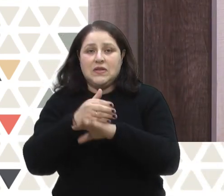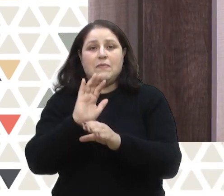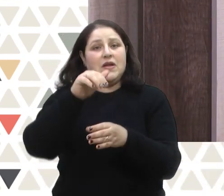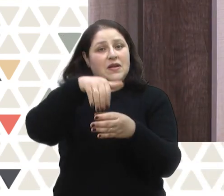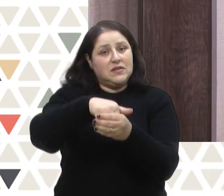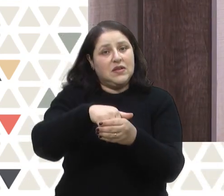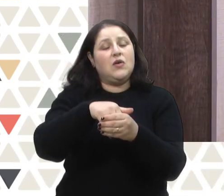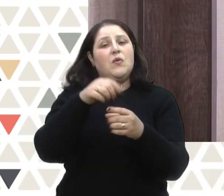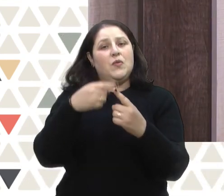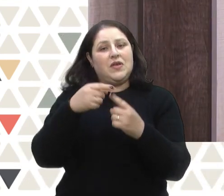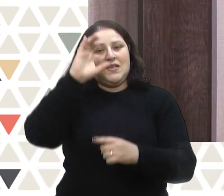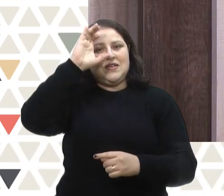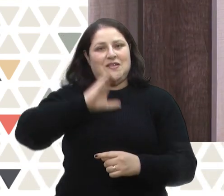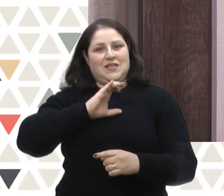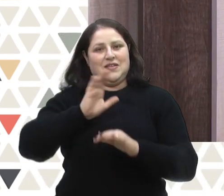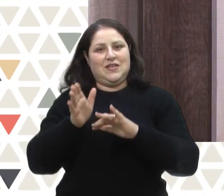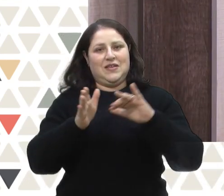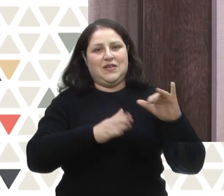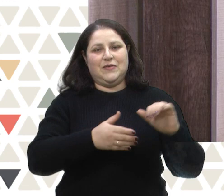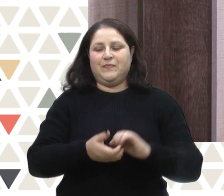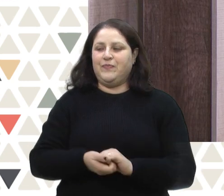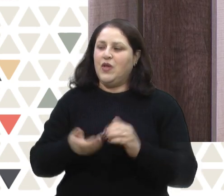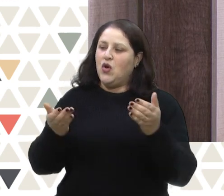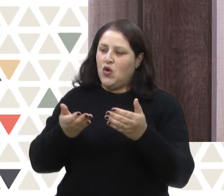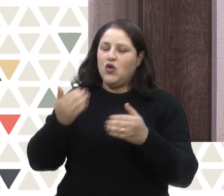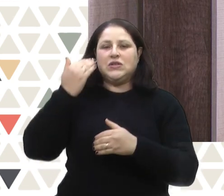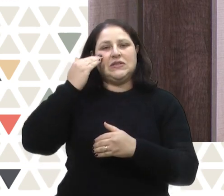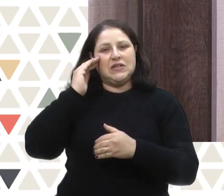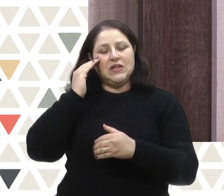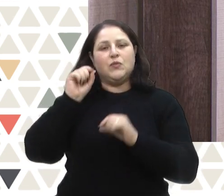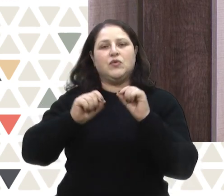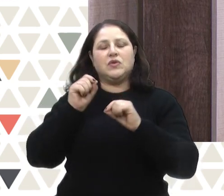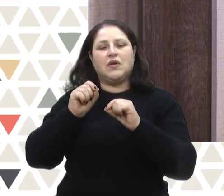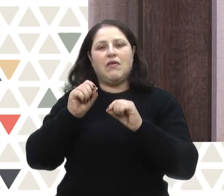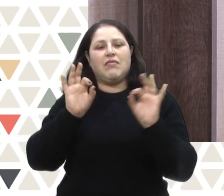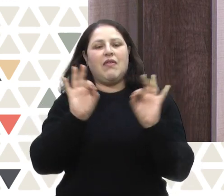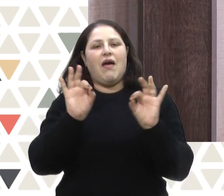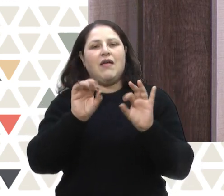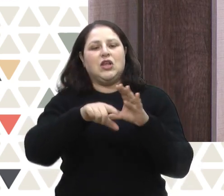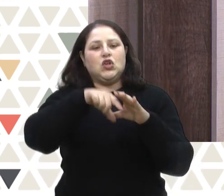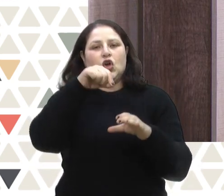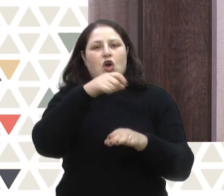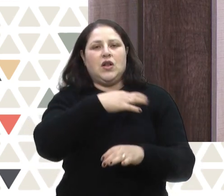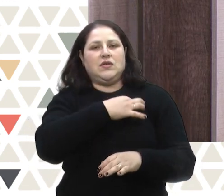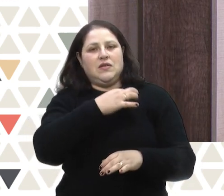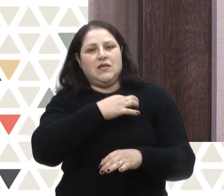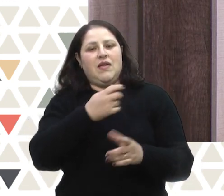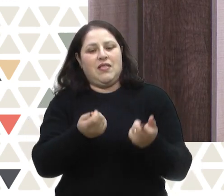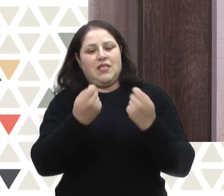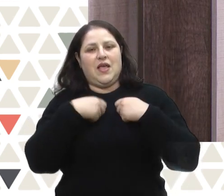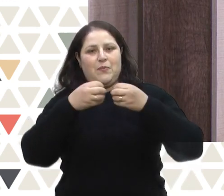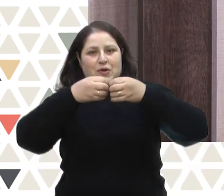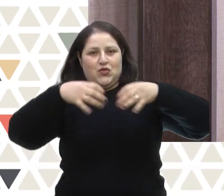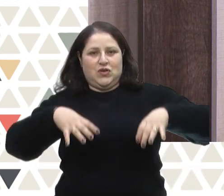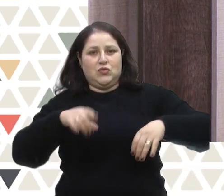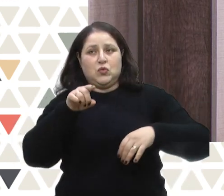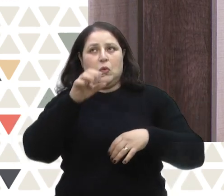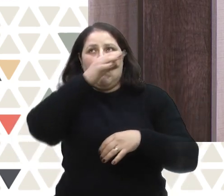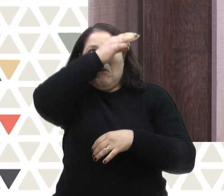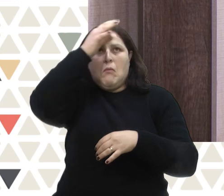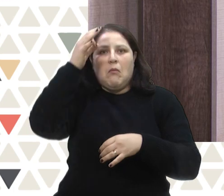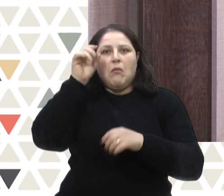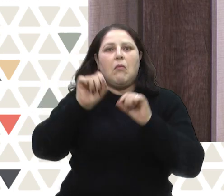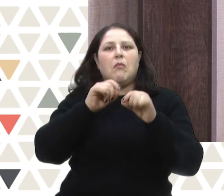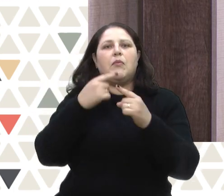entendemos que se abster na escolha de um candidato pode ser mais prejudicial a si próprio do que você imagina. Afinal, a